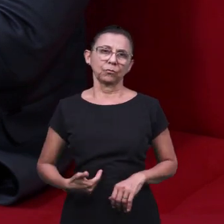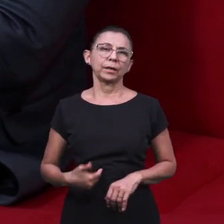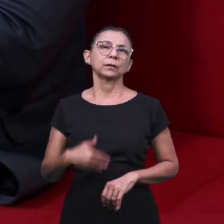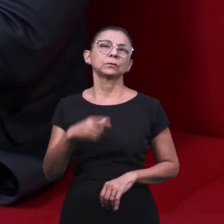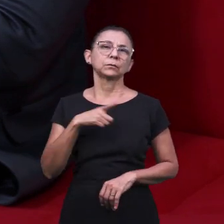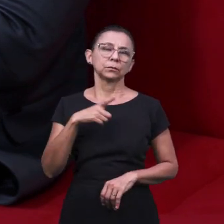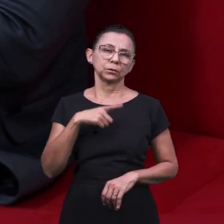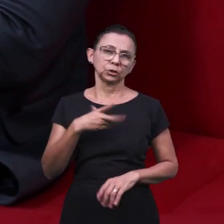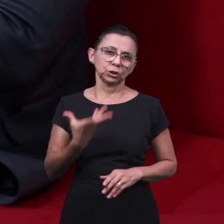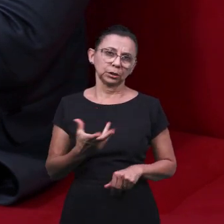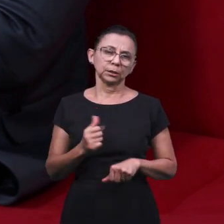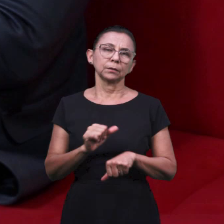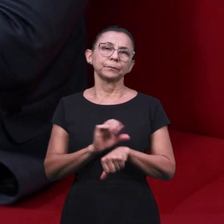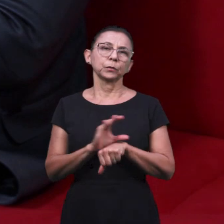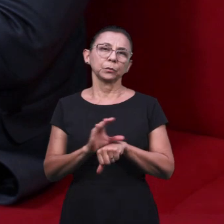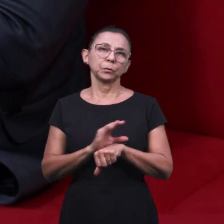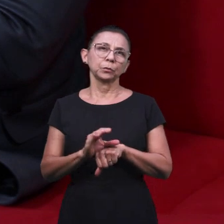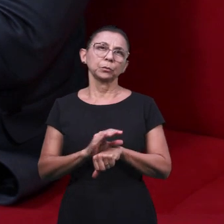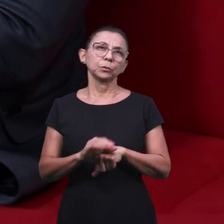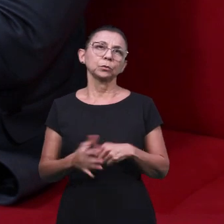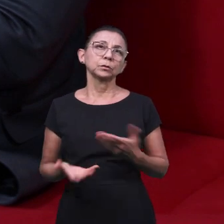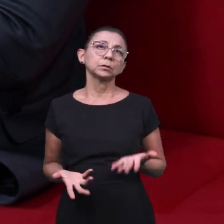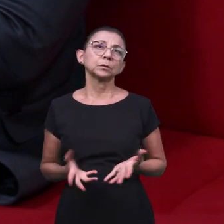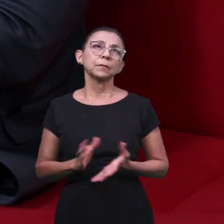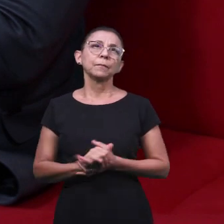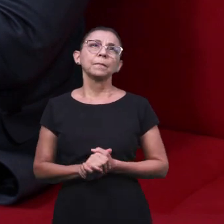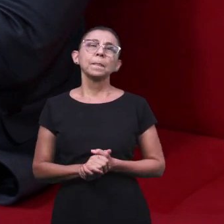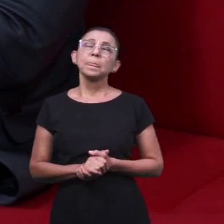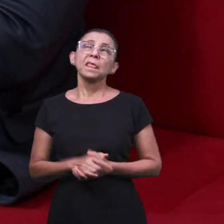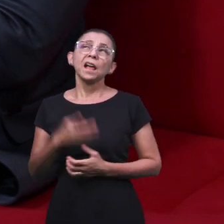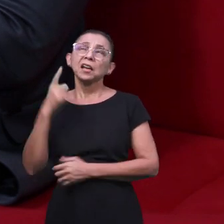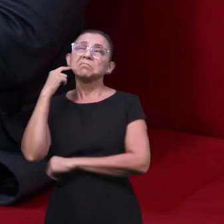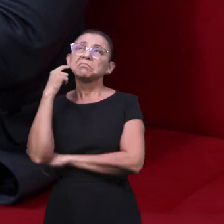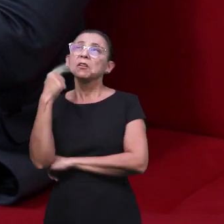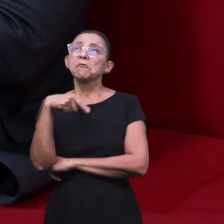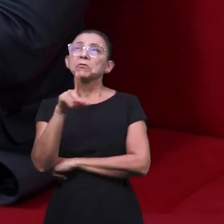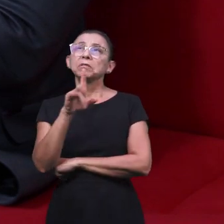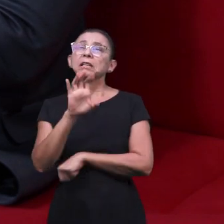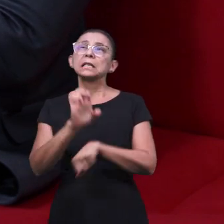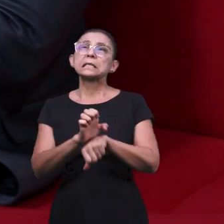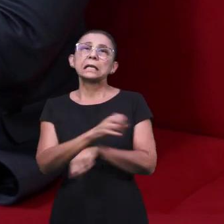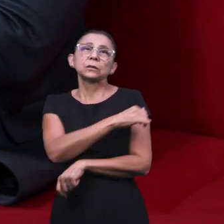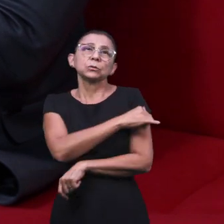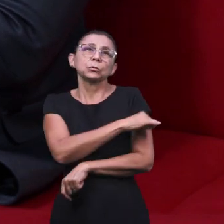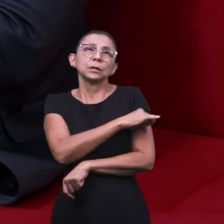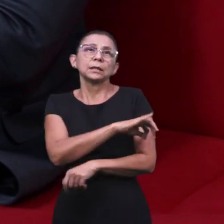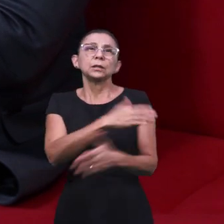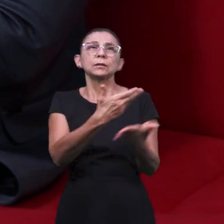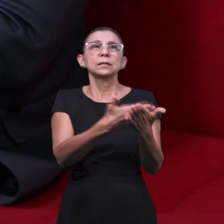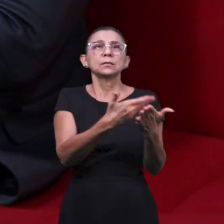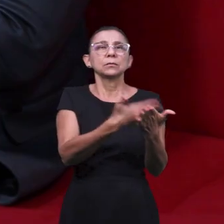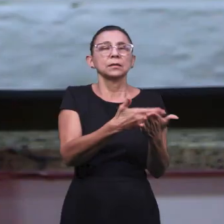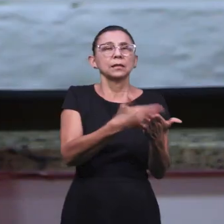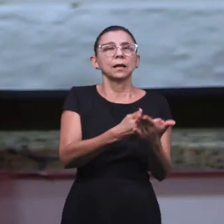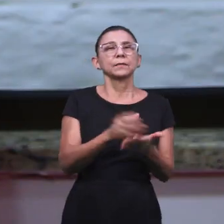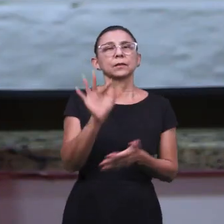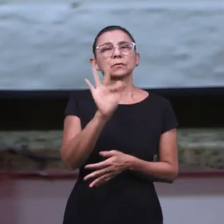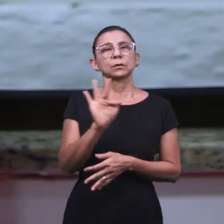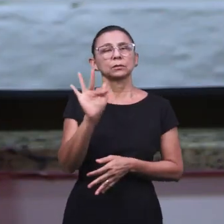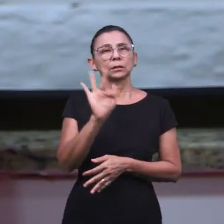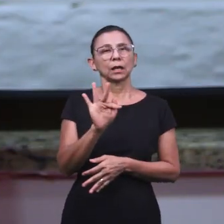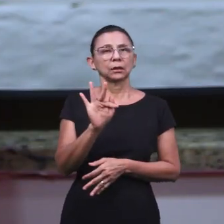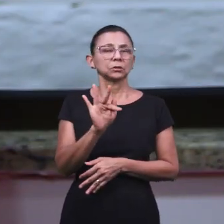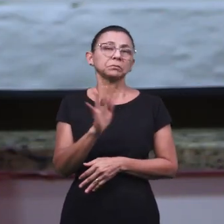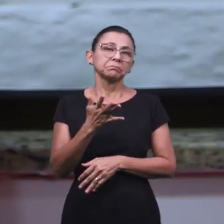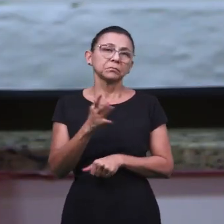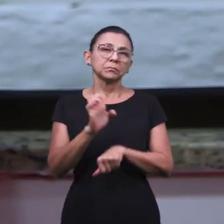daí fui fazer outra coisa estranha, fui estudar no Rio de Janeiro, porque era só o mestrado na Universidade Federal do Rio. E